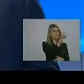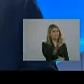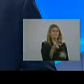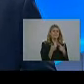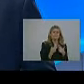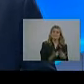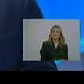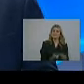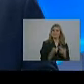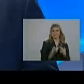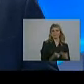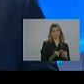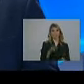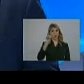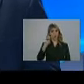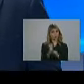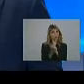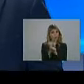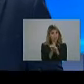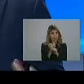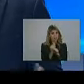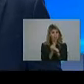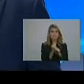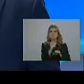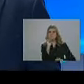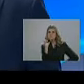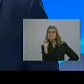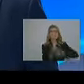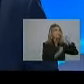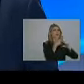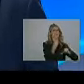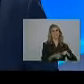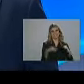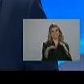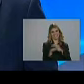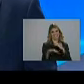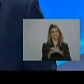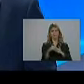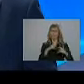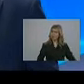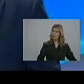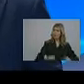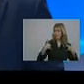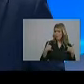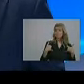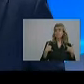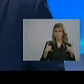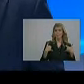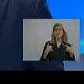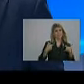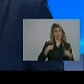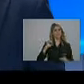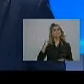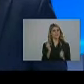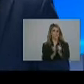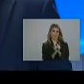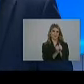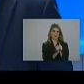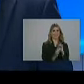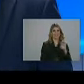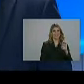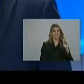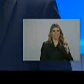paciência. Durante 8 anos nós transformamos essa cidade. Eu tenho muito orgulho de ter participado ao lado do prefeito Eduardo